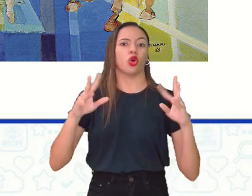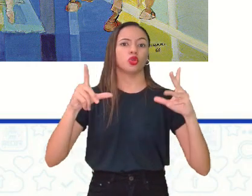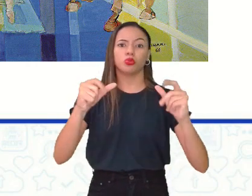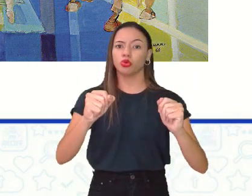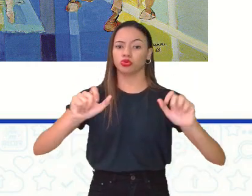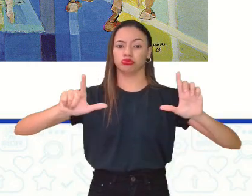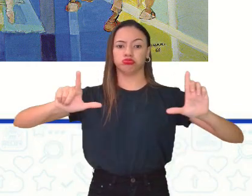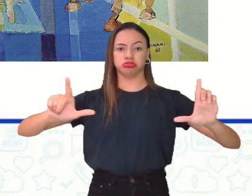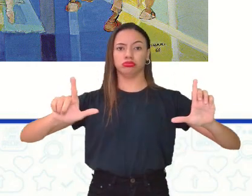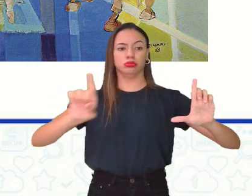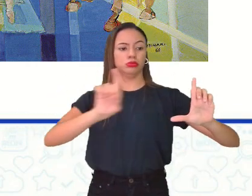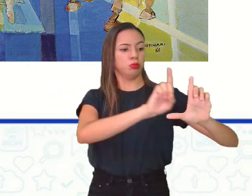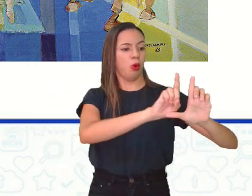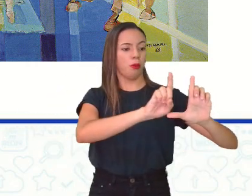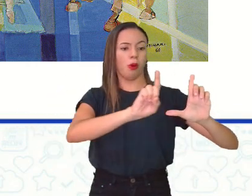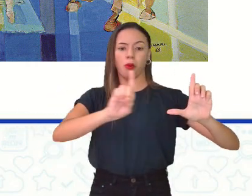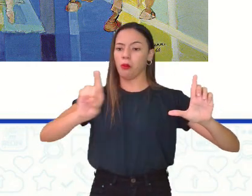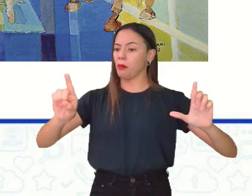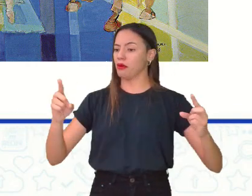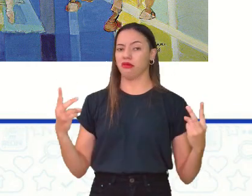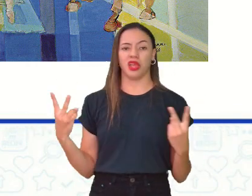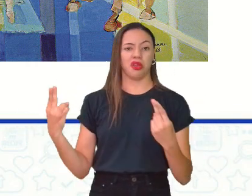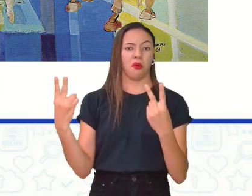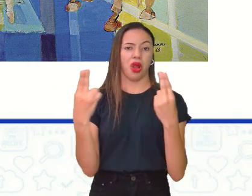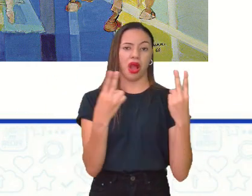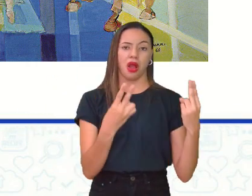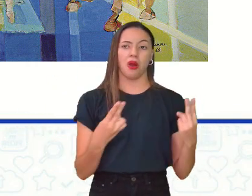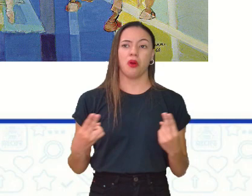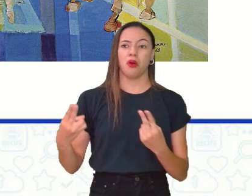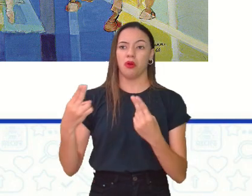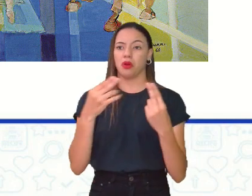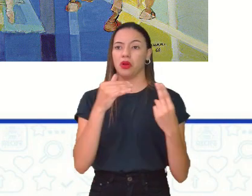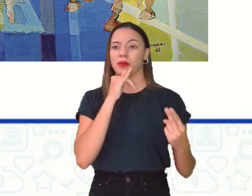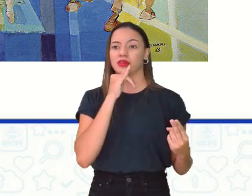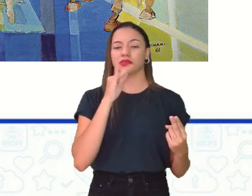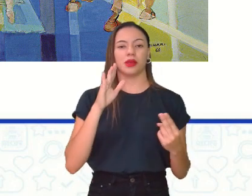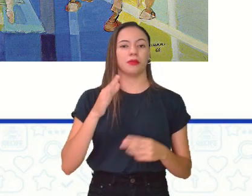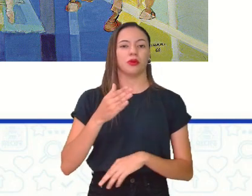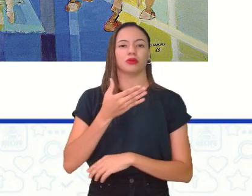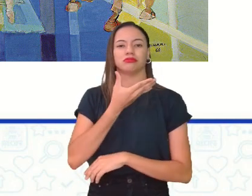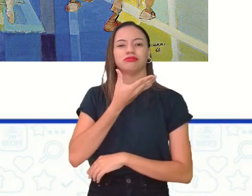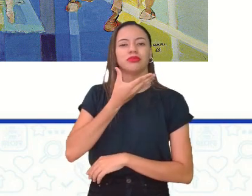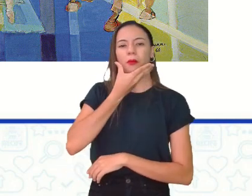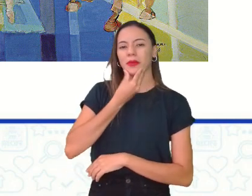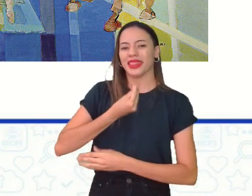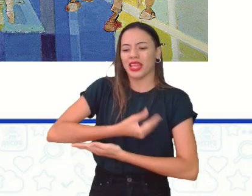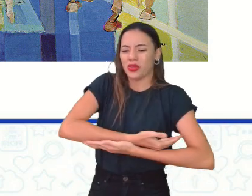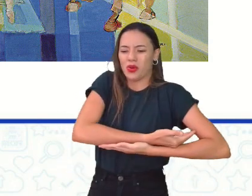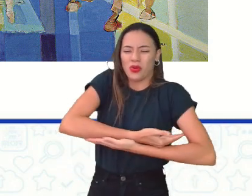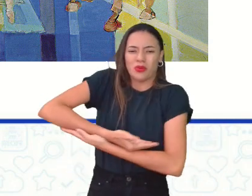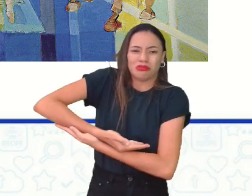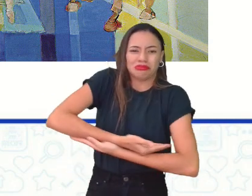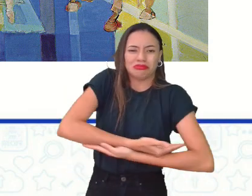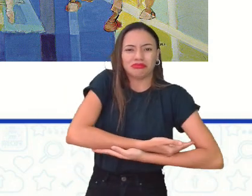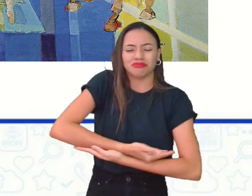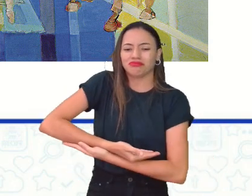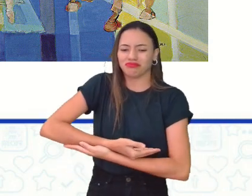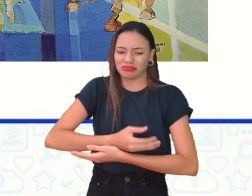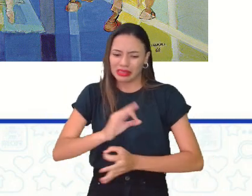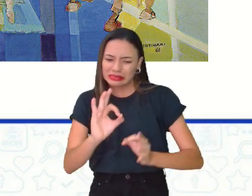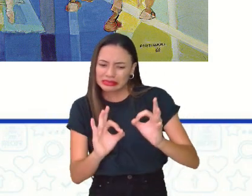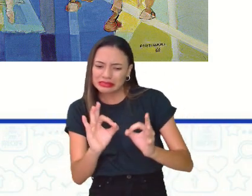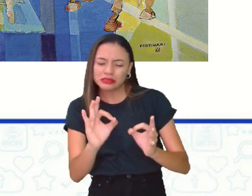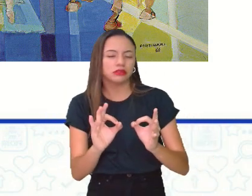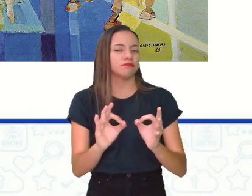atrás, está todo mundo na mesma posição, né? O menino está deitado, mas parece que ele está virado de frente. Então, ele não explora